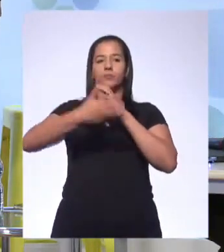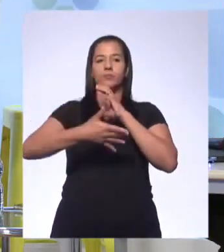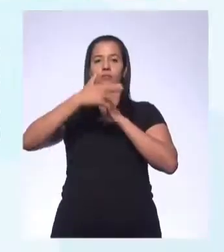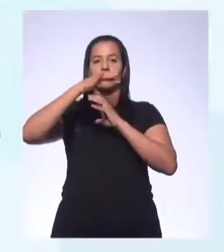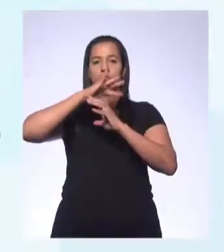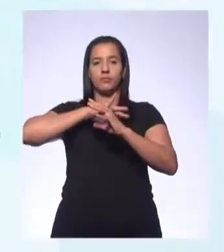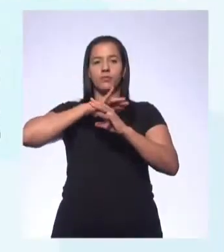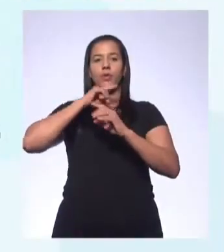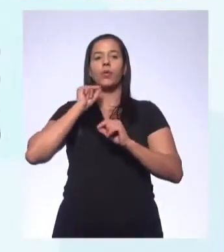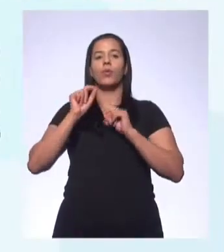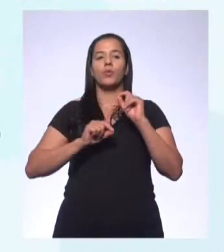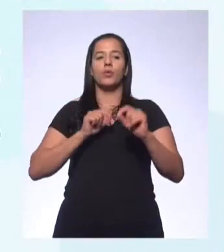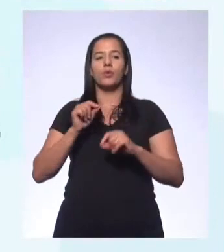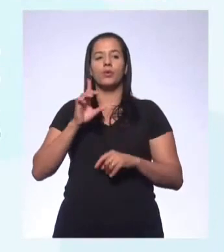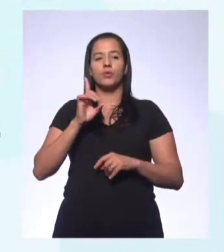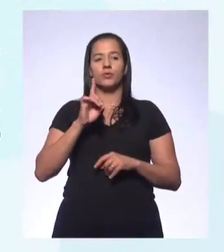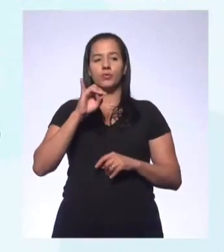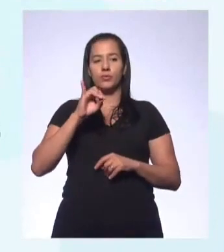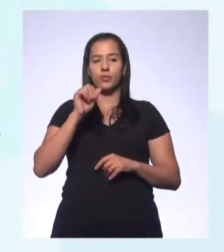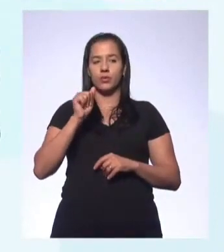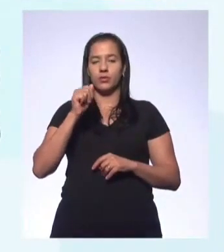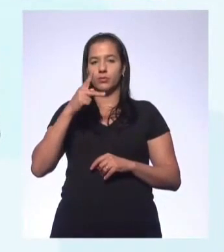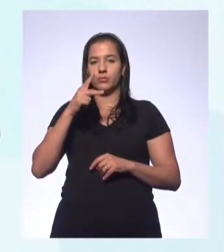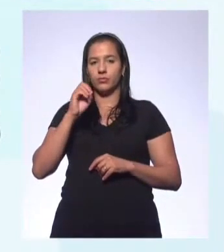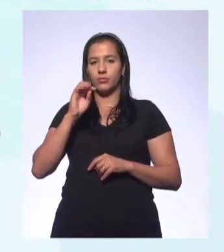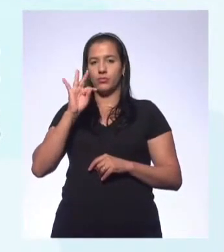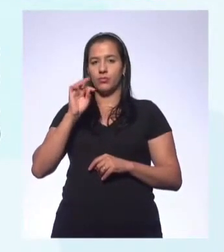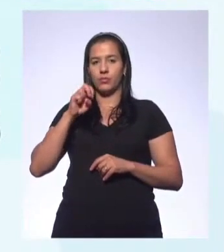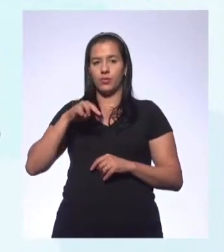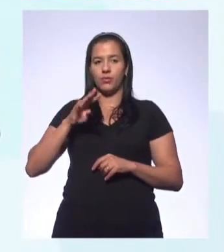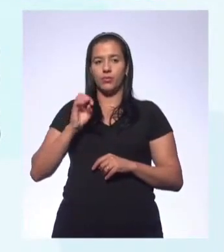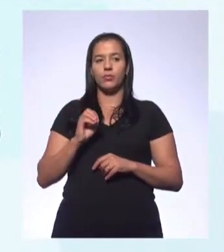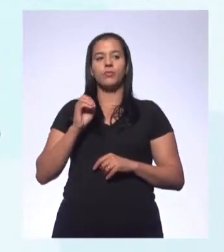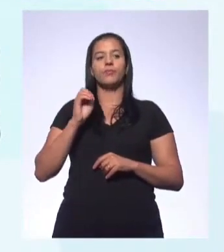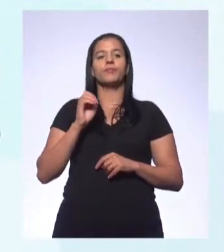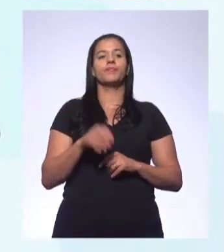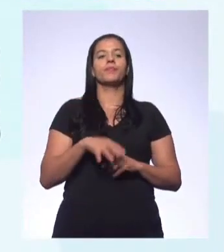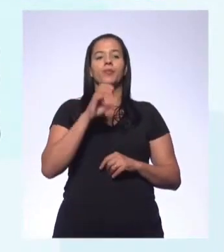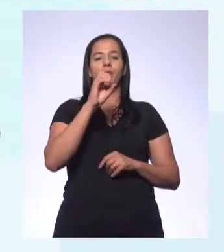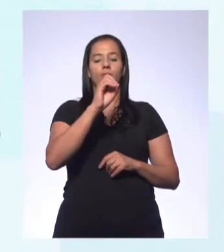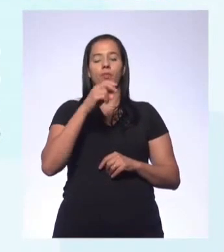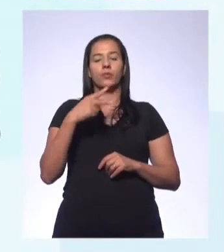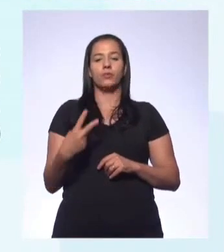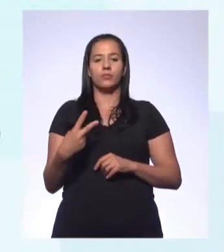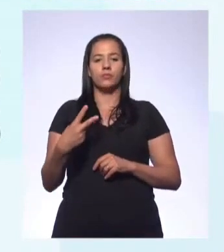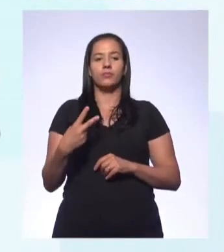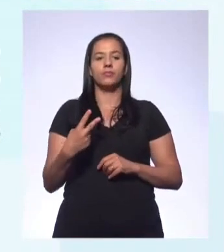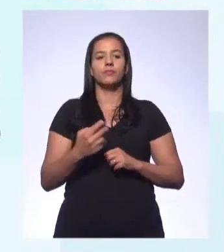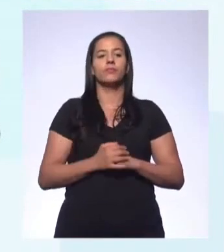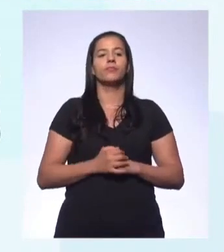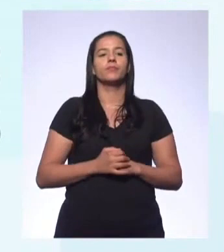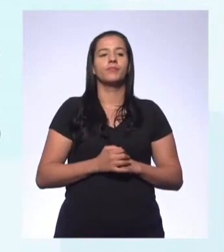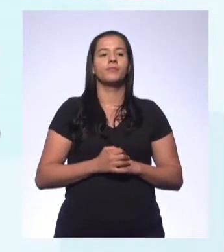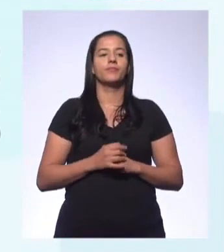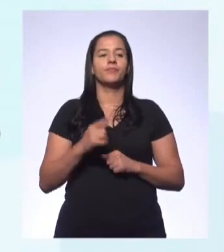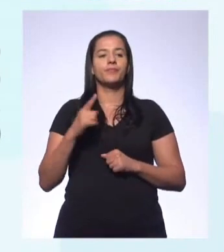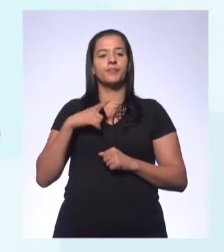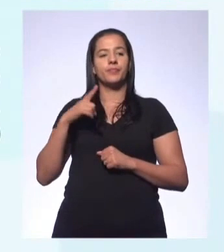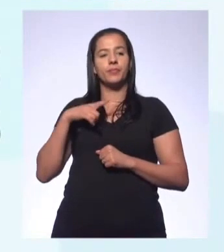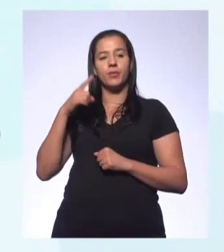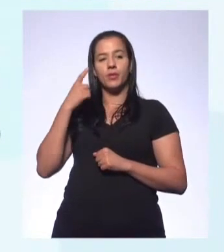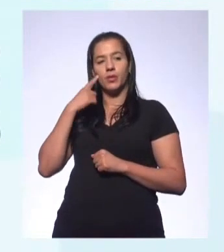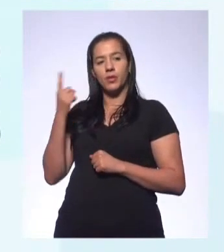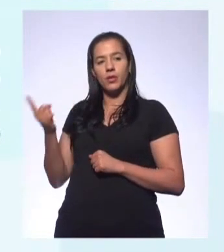os diatômicos, oxigênio molecular, O2, né, o gás de oxigênio. Aí nós temos o dióxido